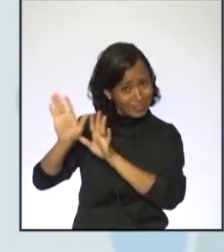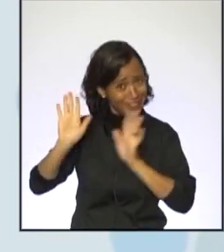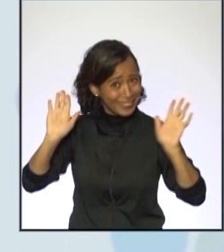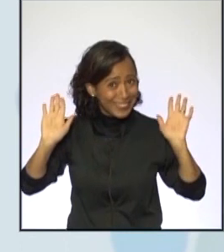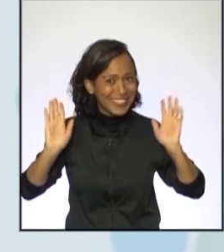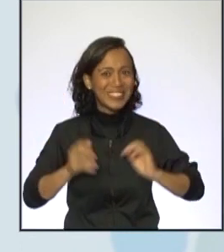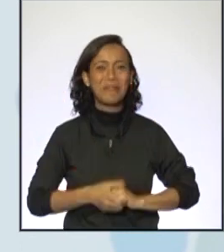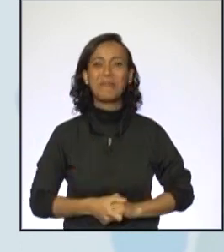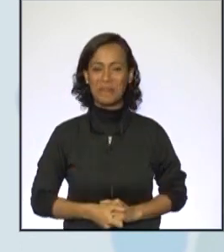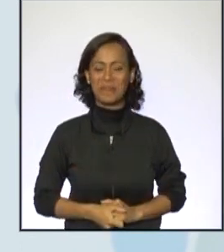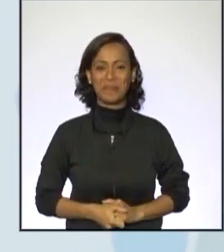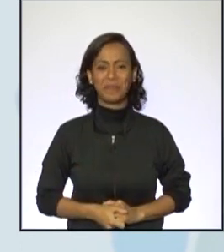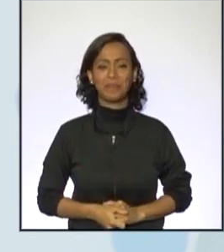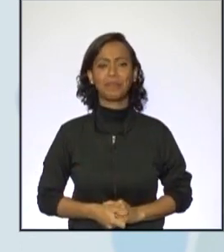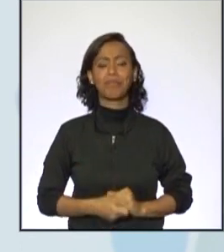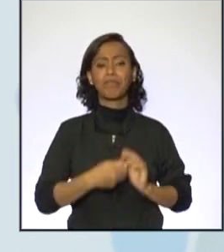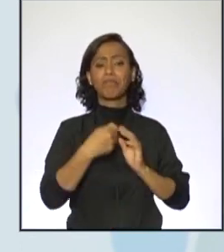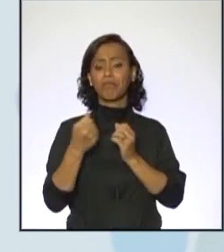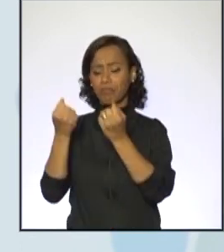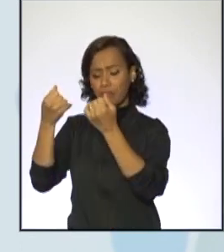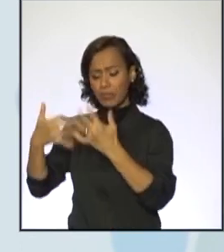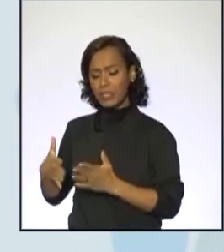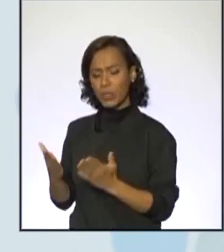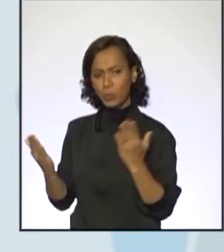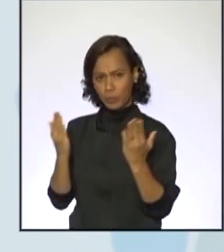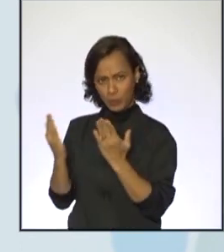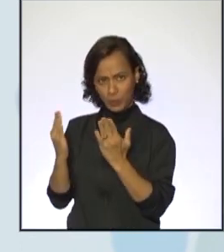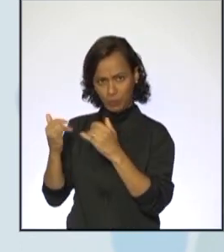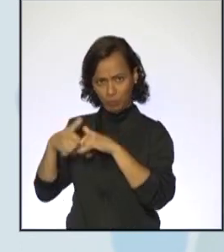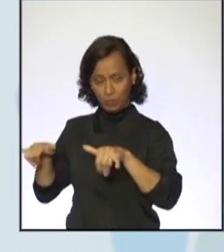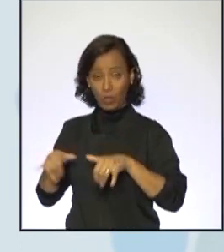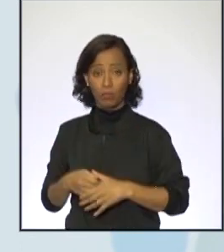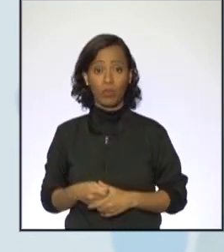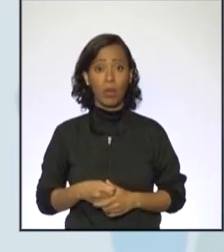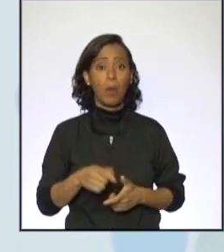lá. Evite problemas, use